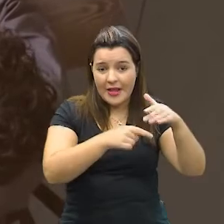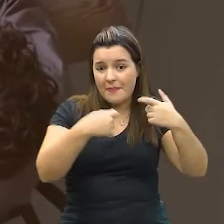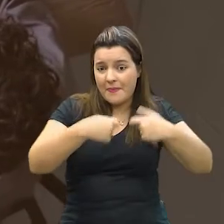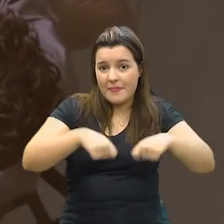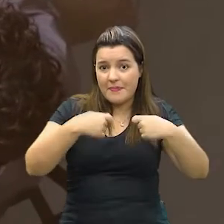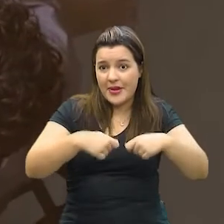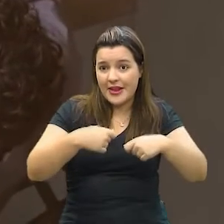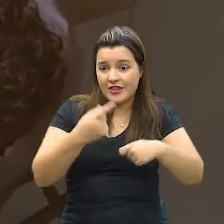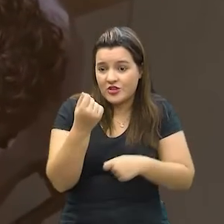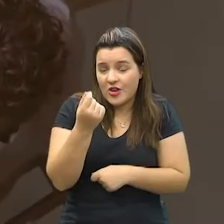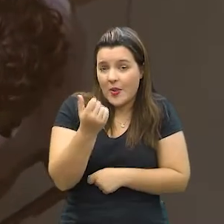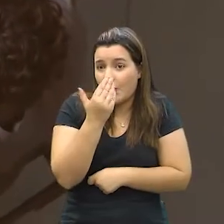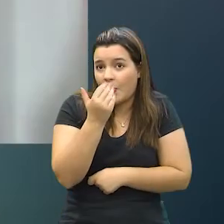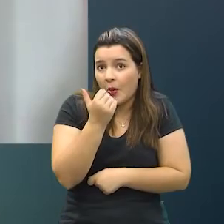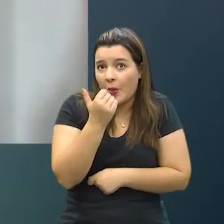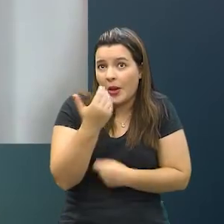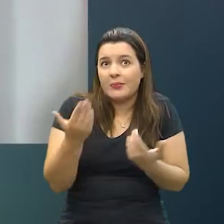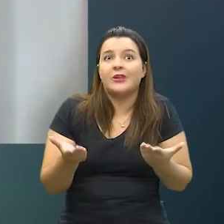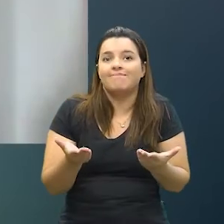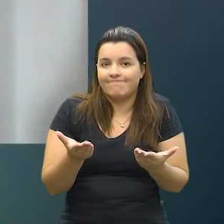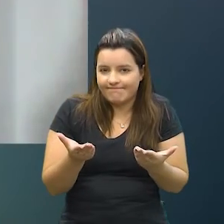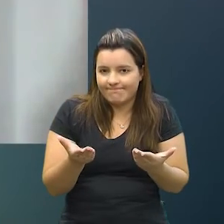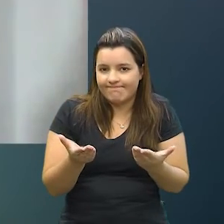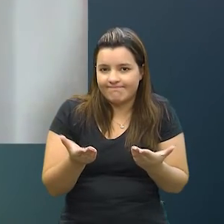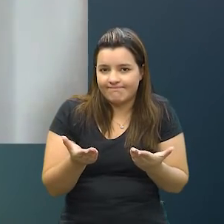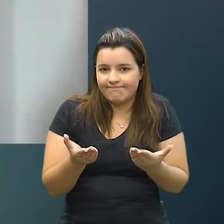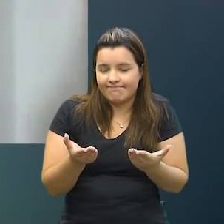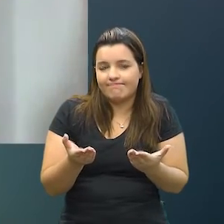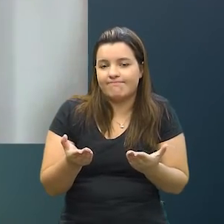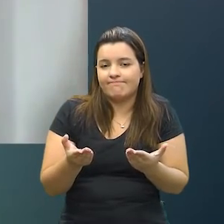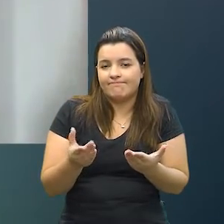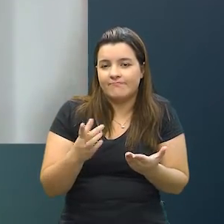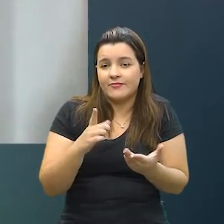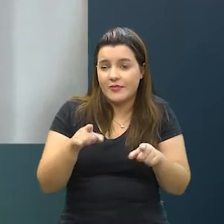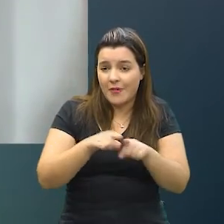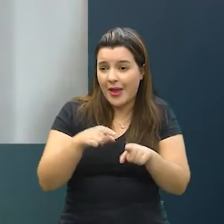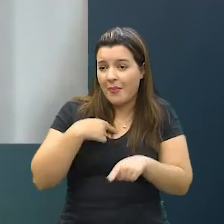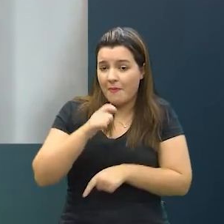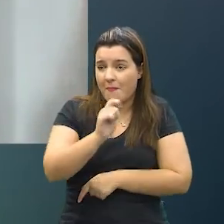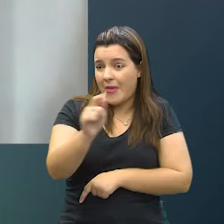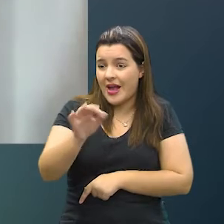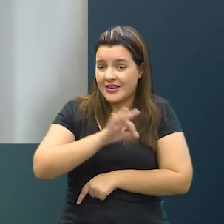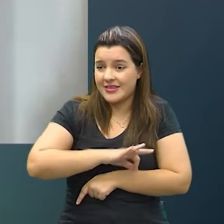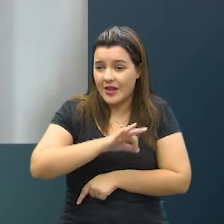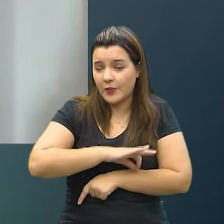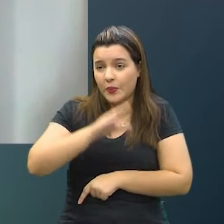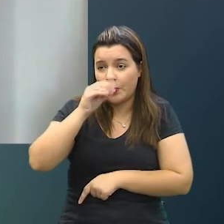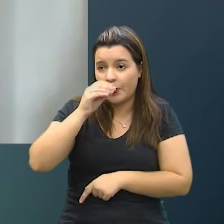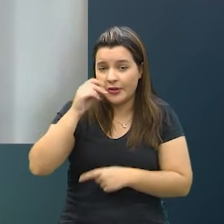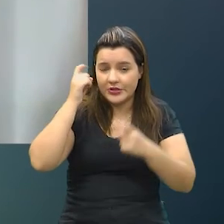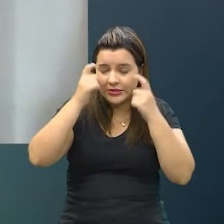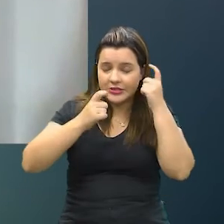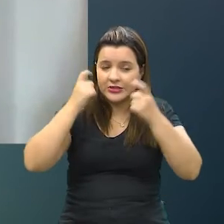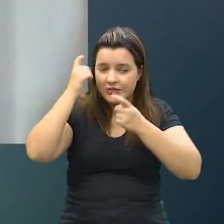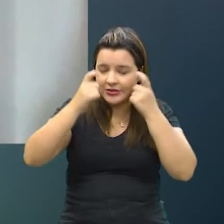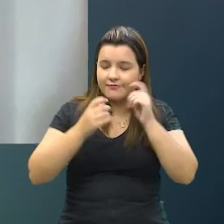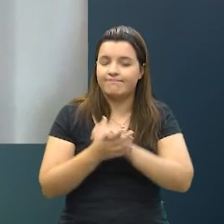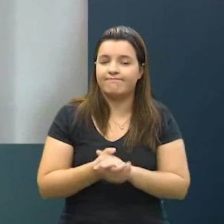renda ali de sustento, né? Não só dele, mas de funcionários também, né? Então, o pequeno